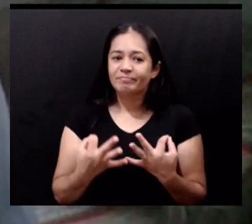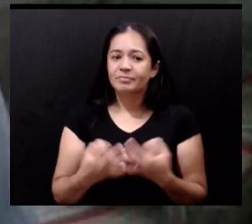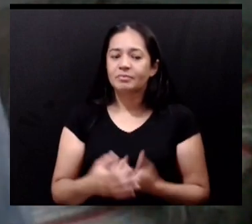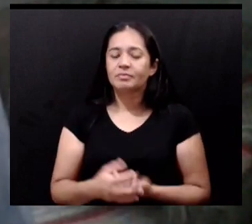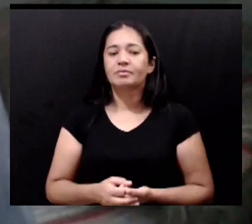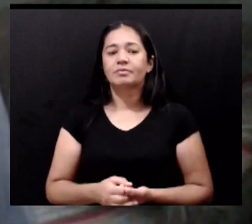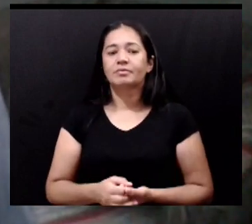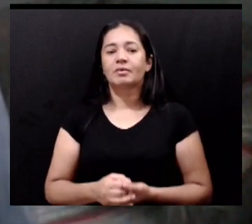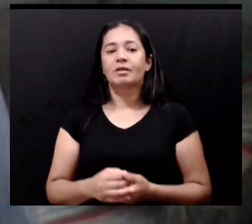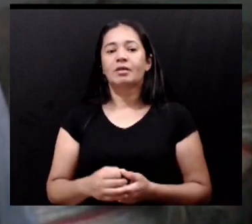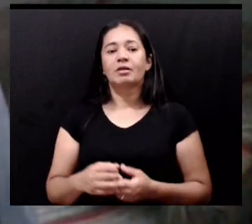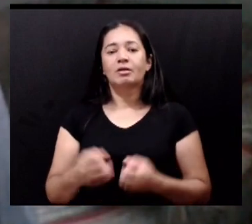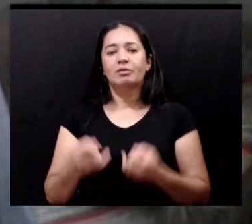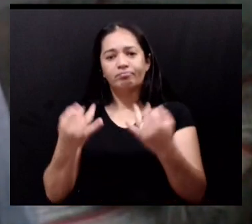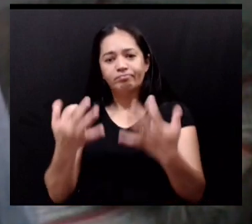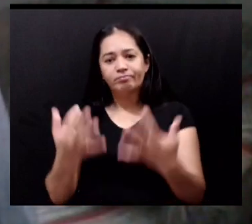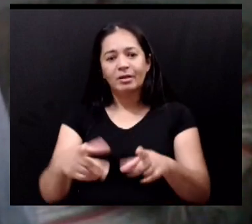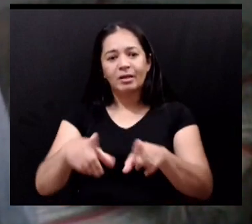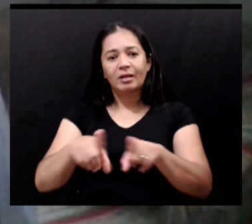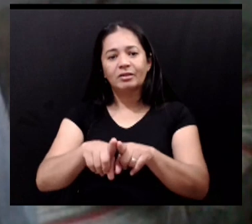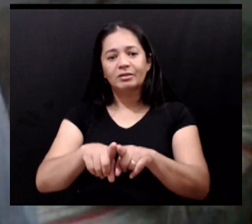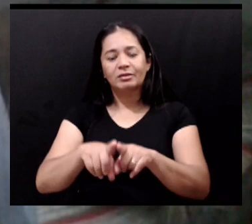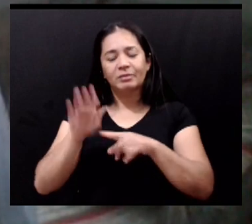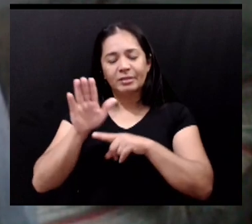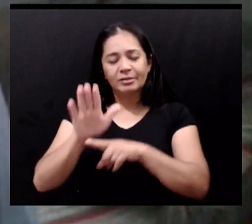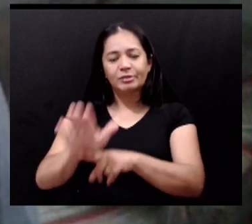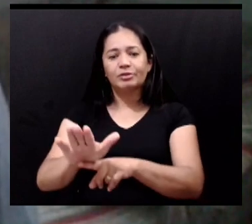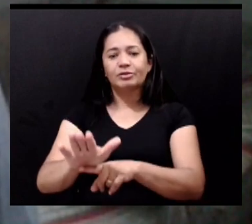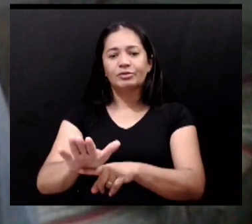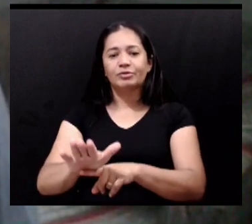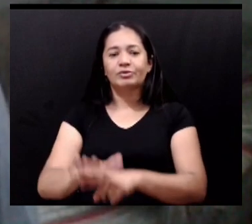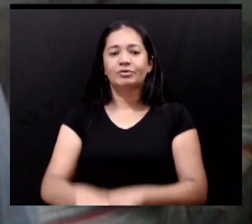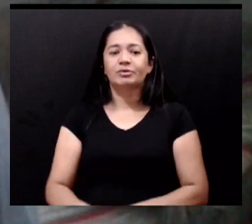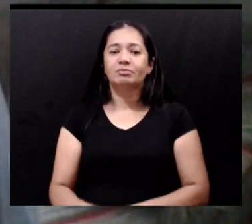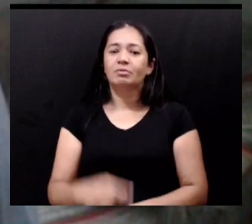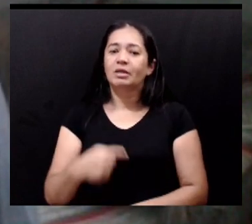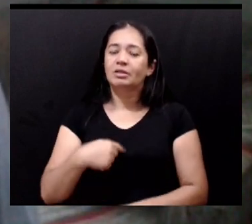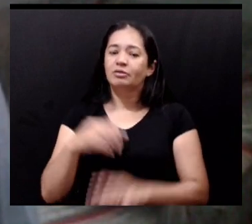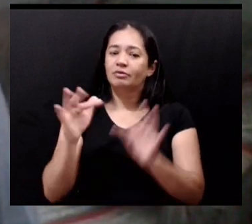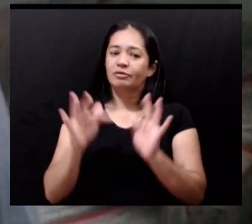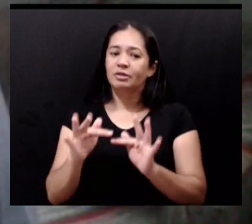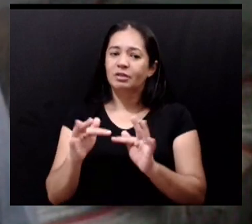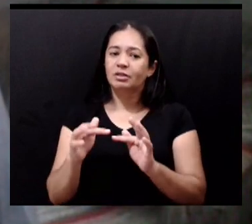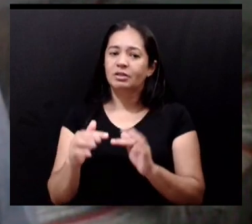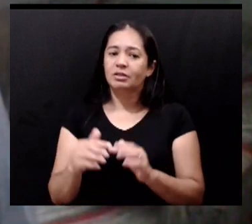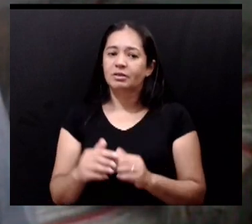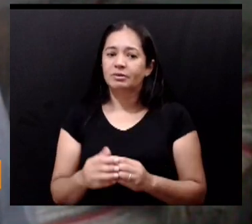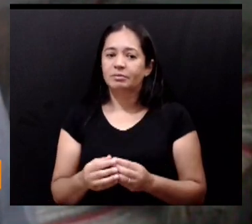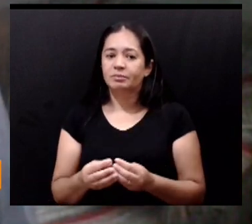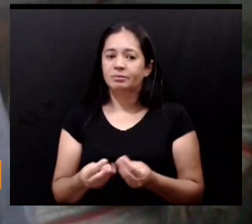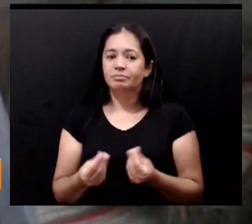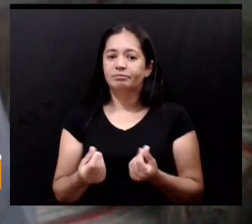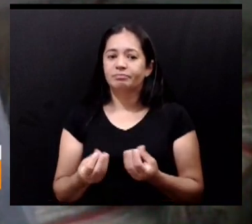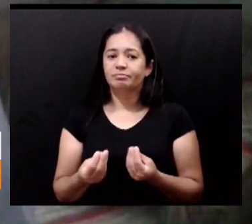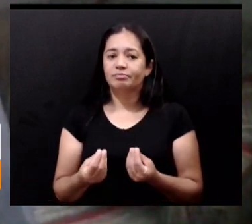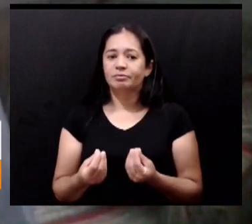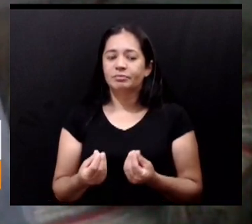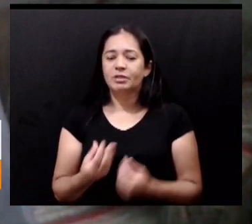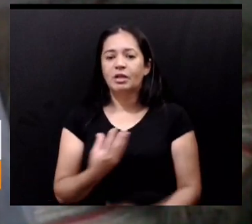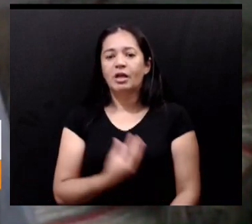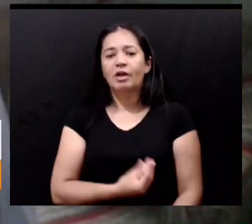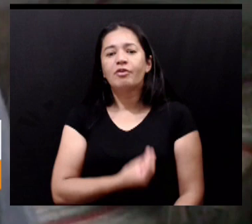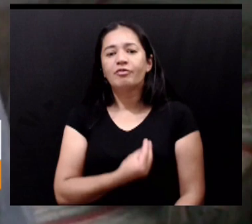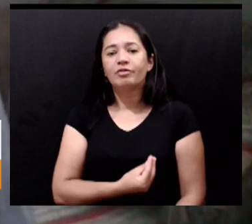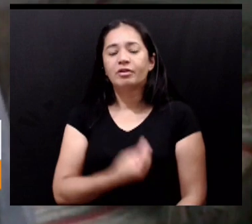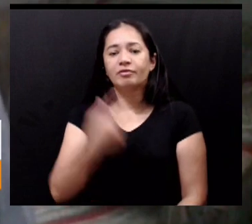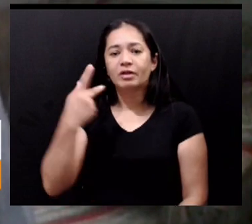Trazem também essa ajuda. Mas fico feliz, Ana Paula. Viva a sua experiência,